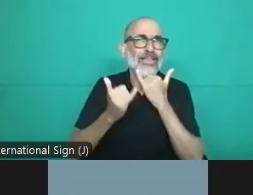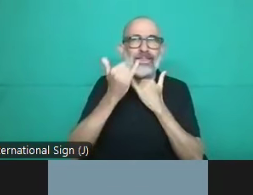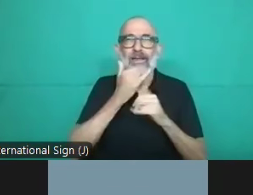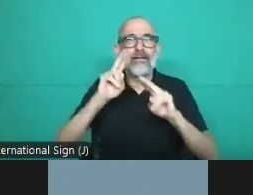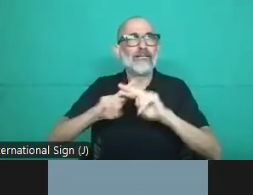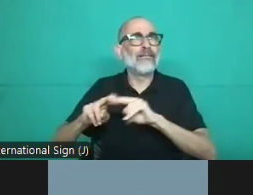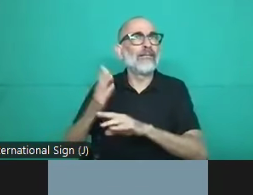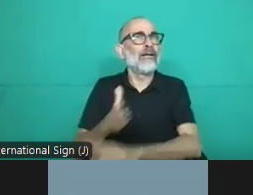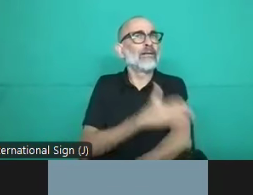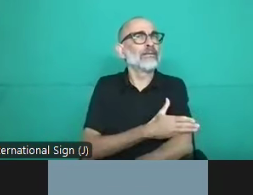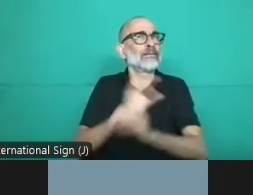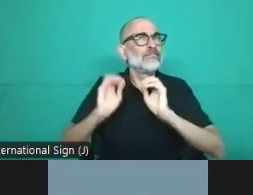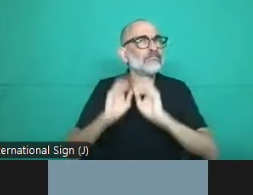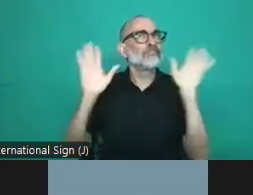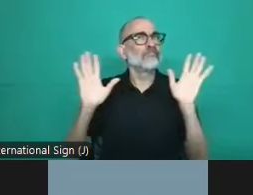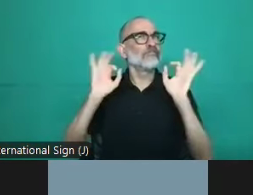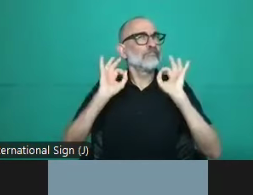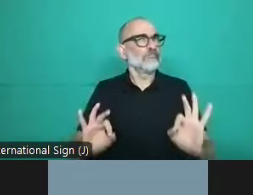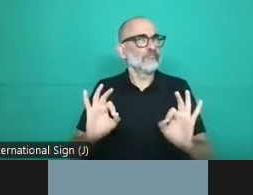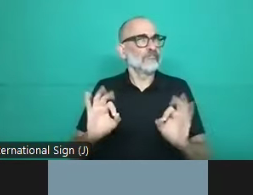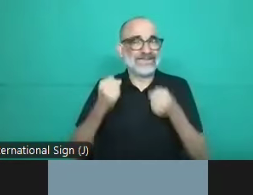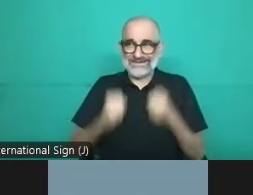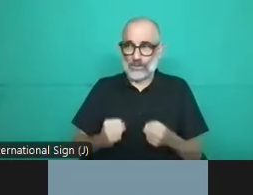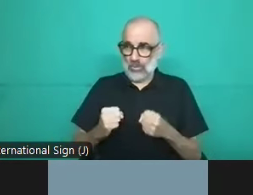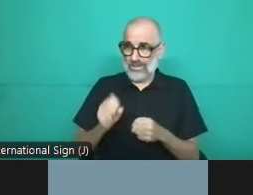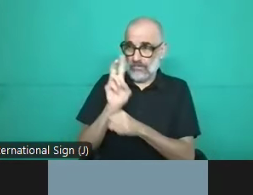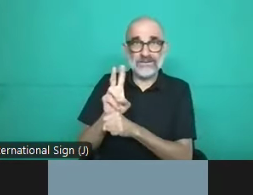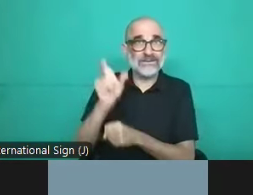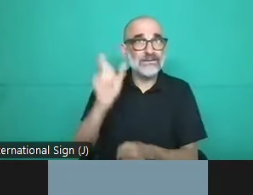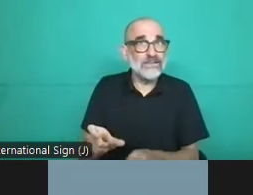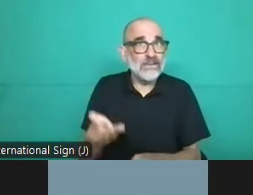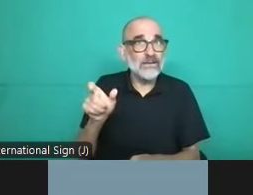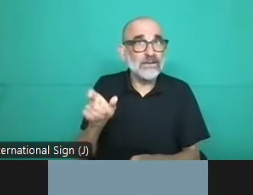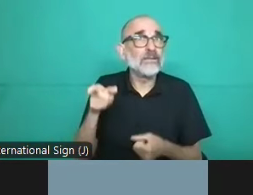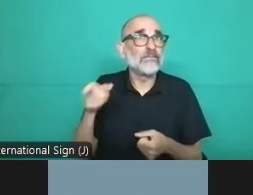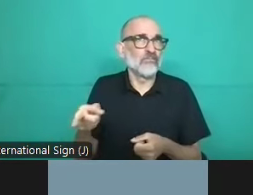temos um diagnóstico correto. Então, dando uma mirada